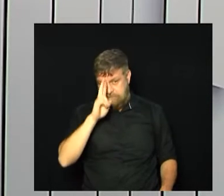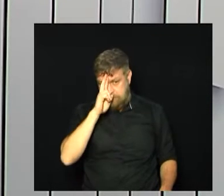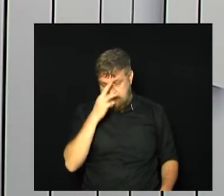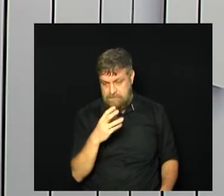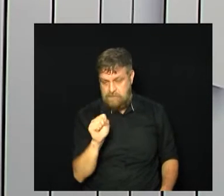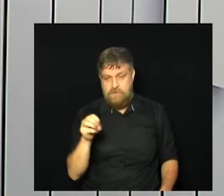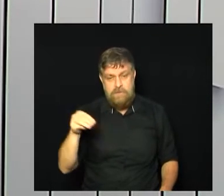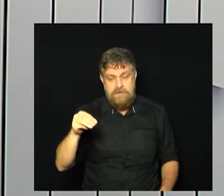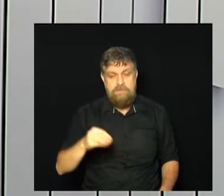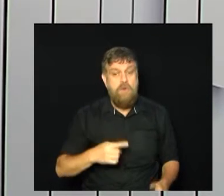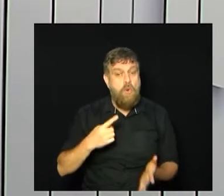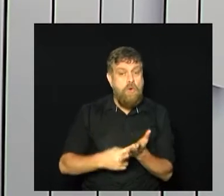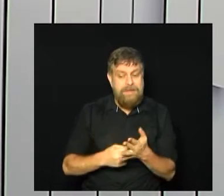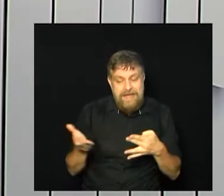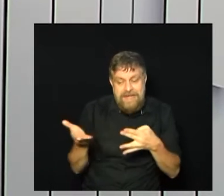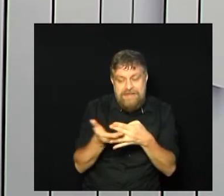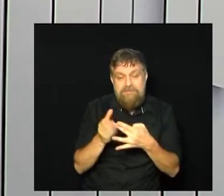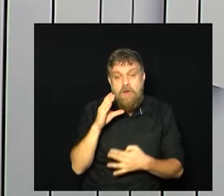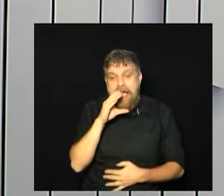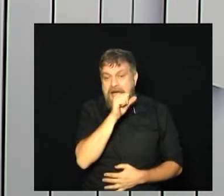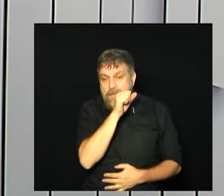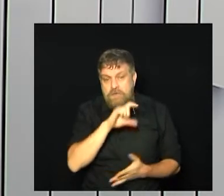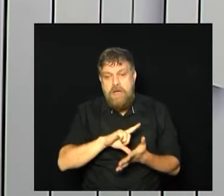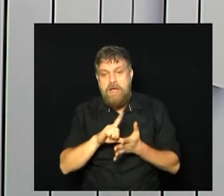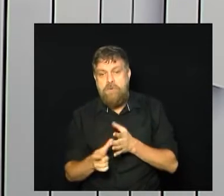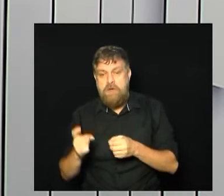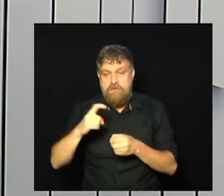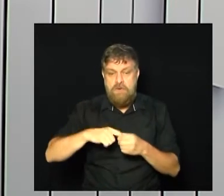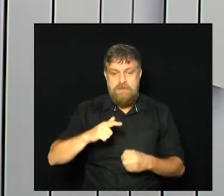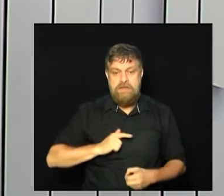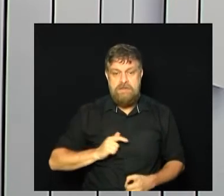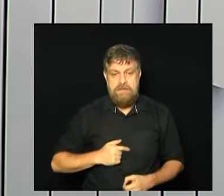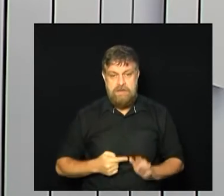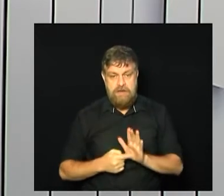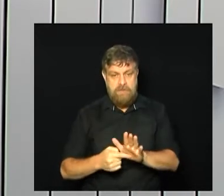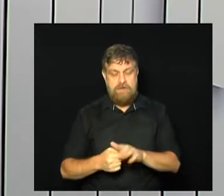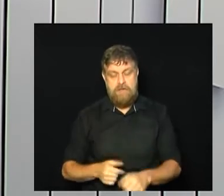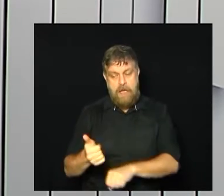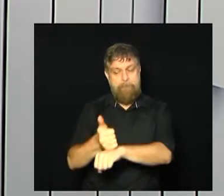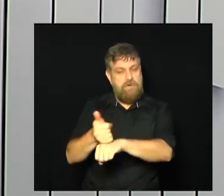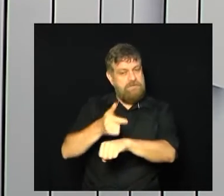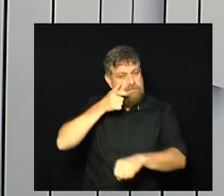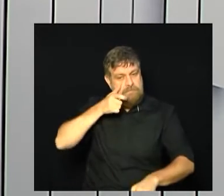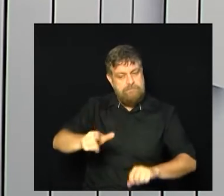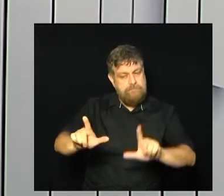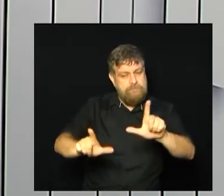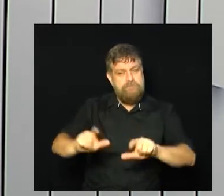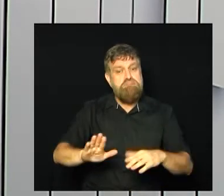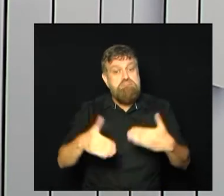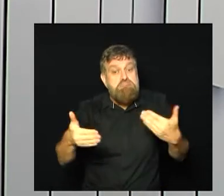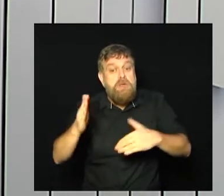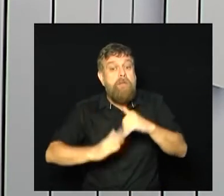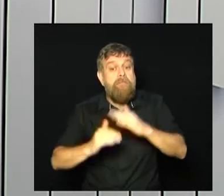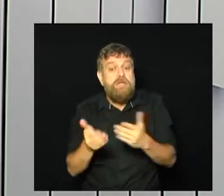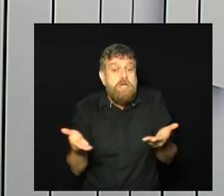12h38, agora vamos fazer o seguinte, rápido intervalo e na volta tem o nosso quadro Se Liga na Profissão. Qual será a atividade